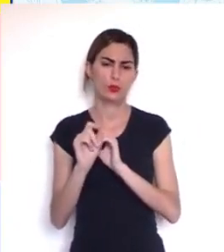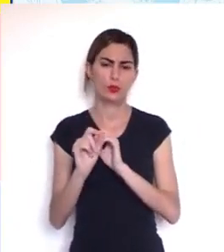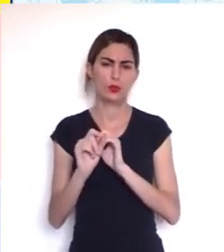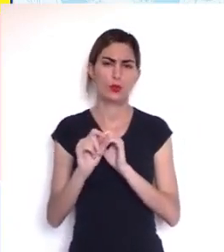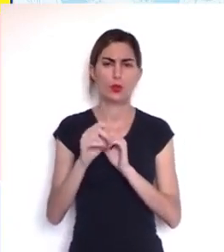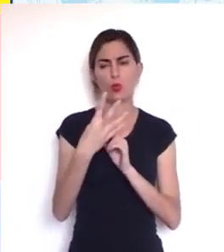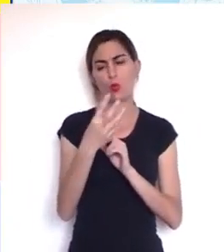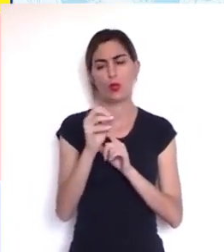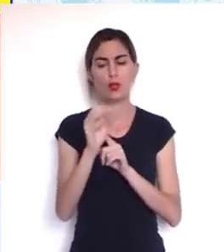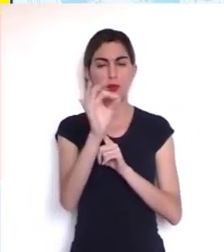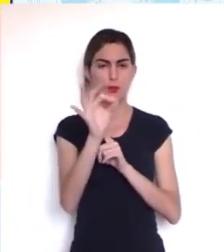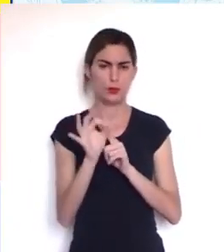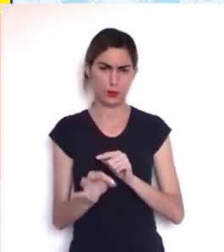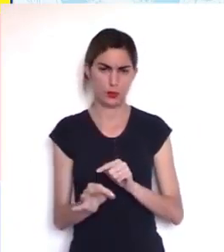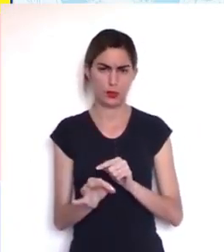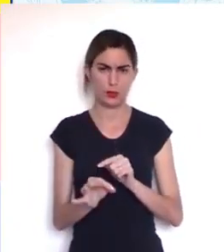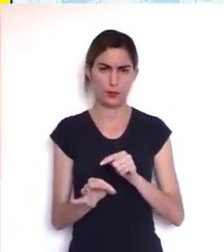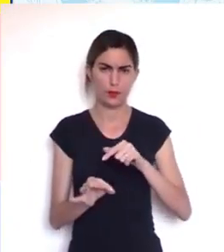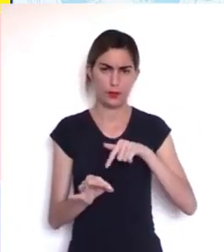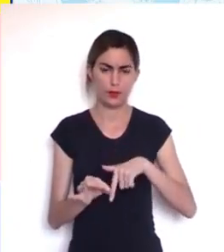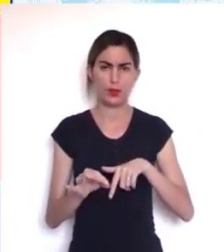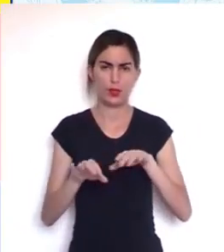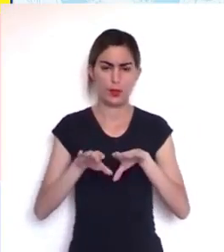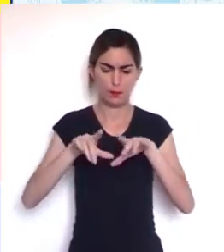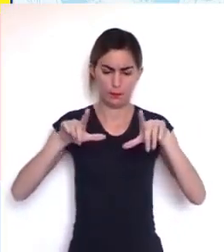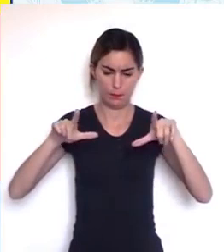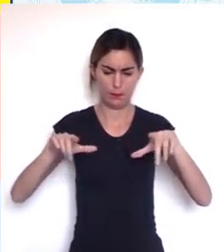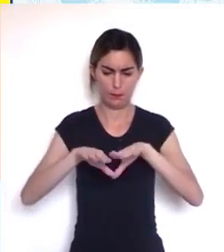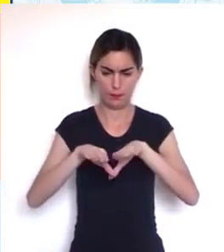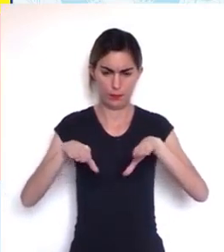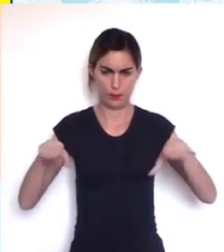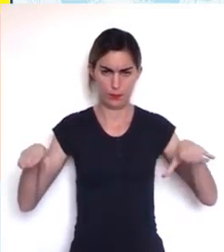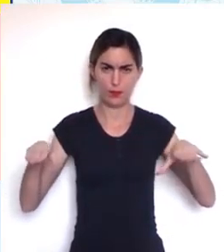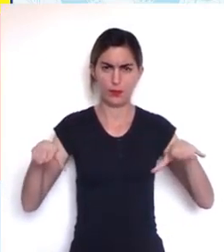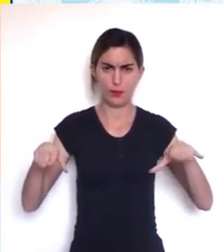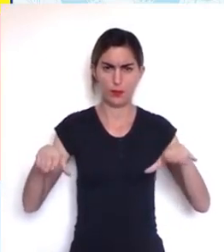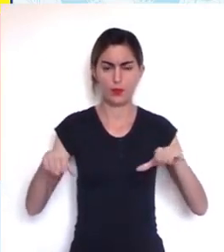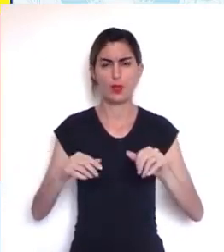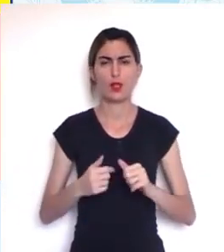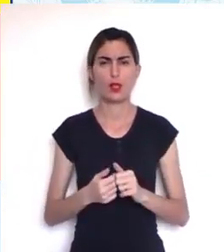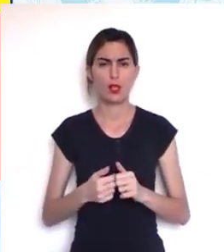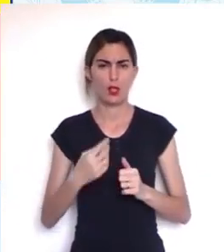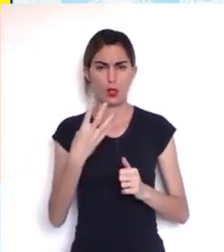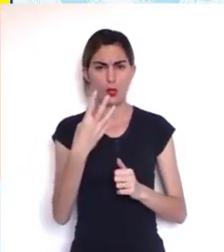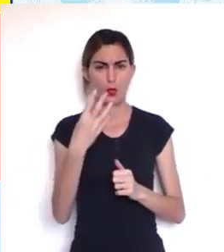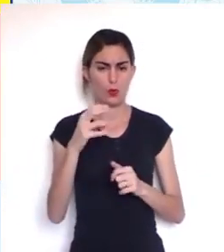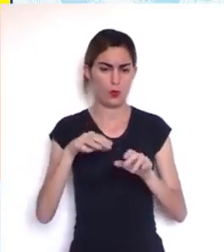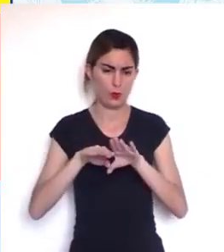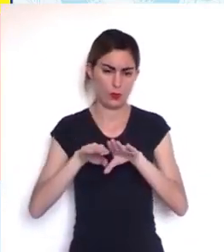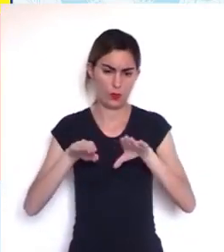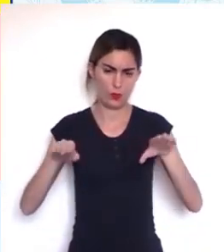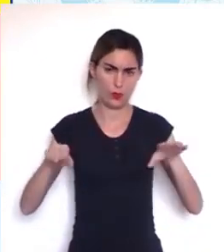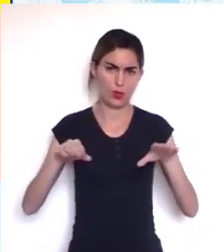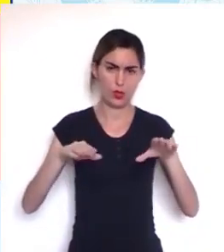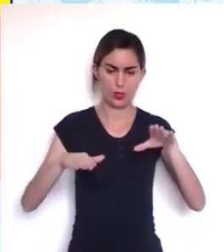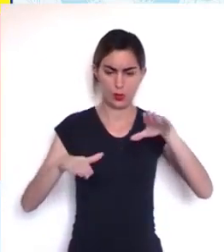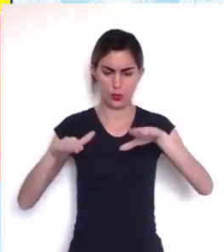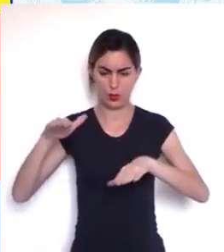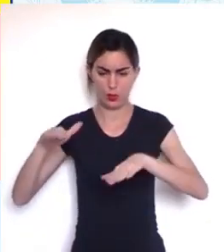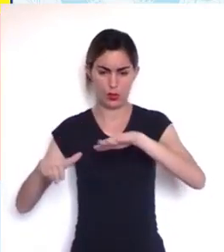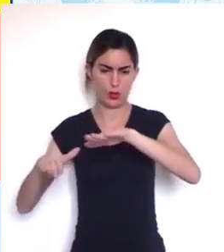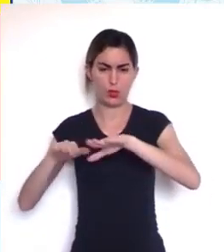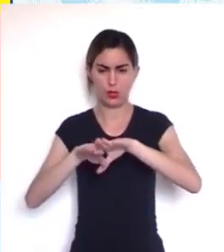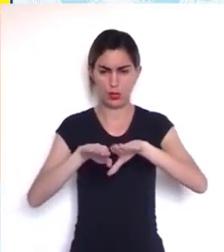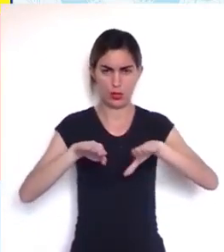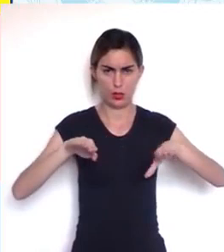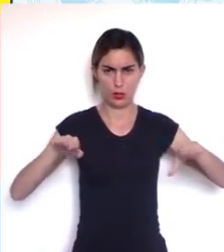corresponder já a uns 40%. A placa oceânica, né, ela vai ser formada aí por